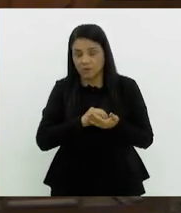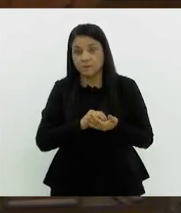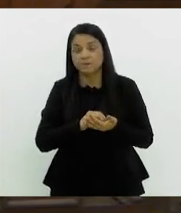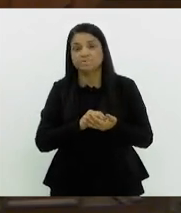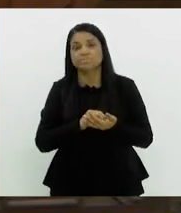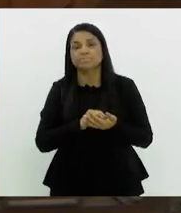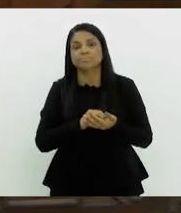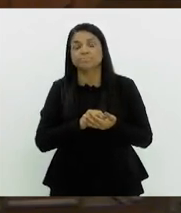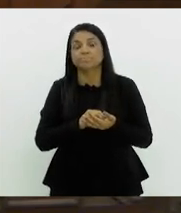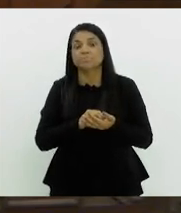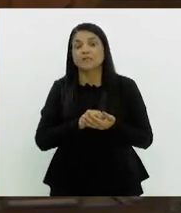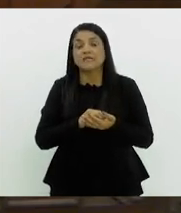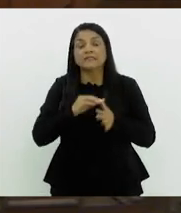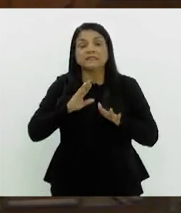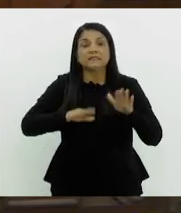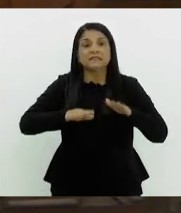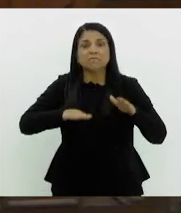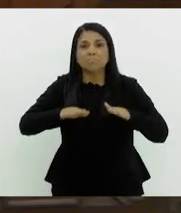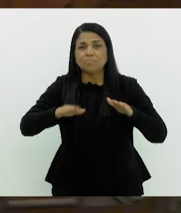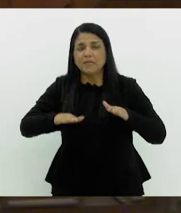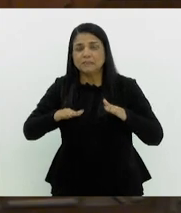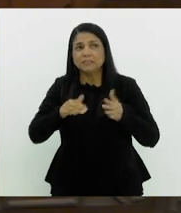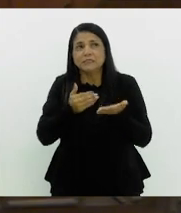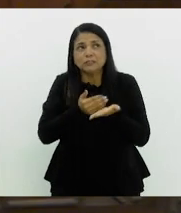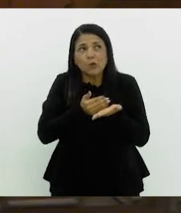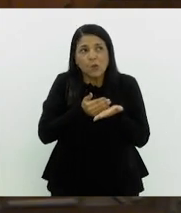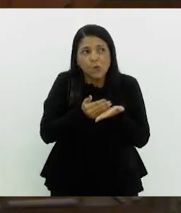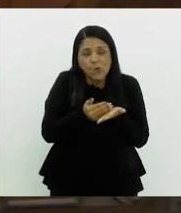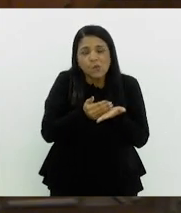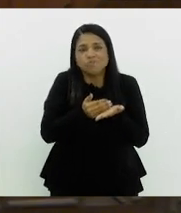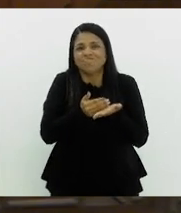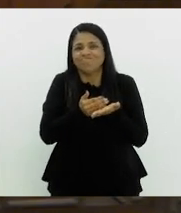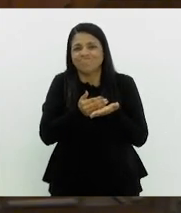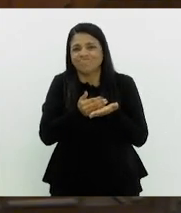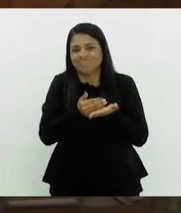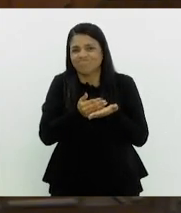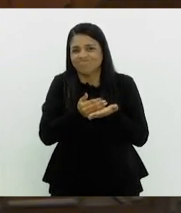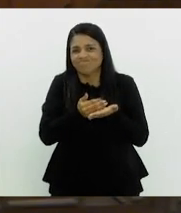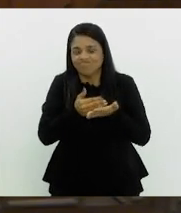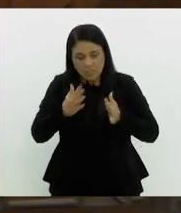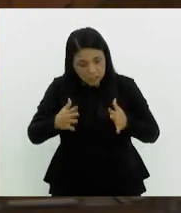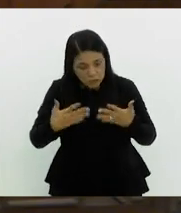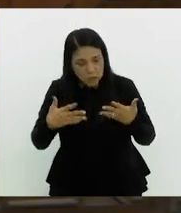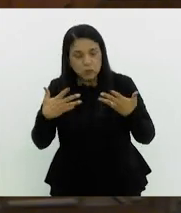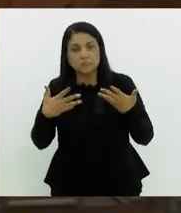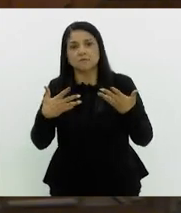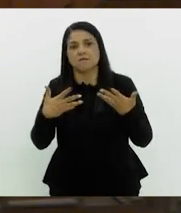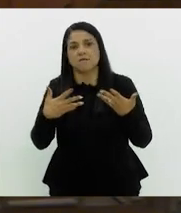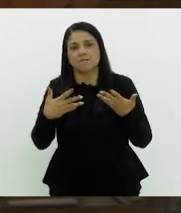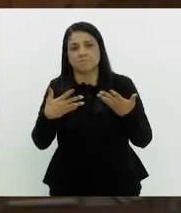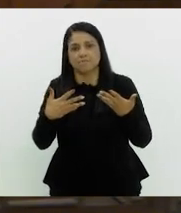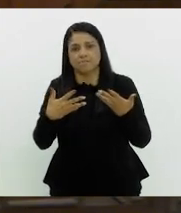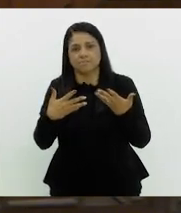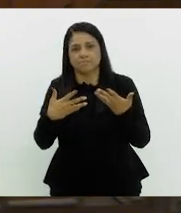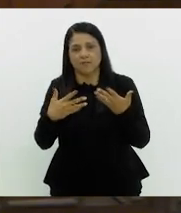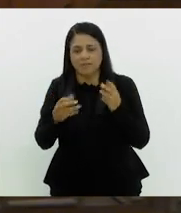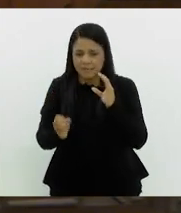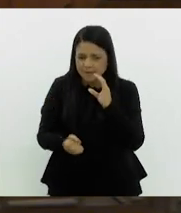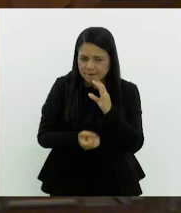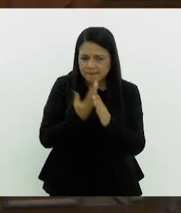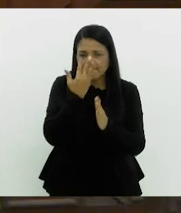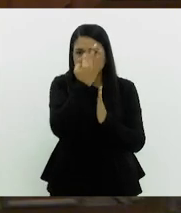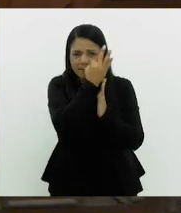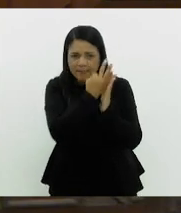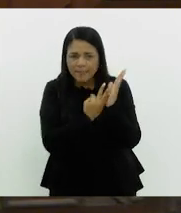que depende muito desse início, desse entusiasmo para criar texto, criar